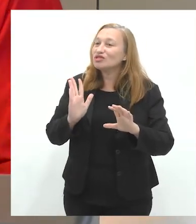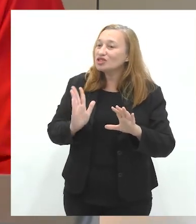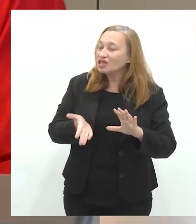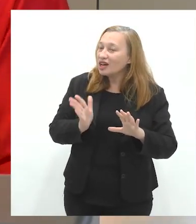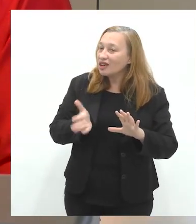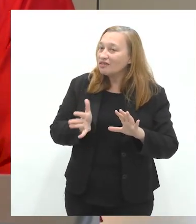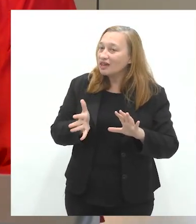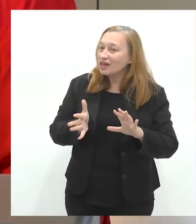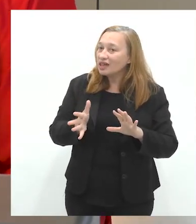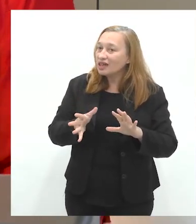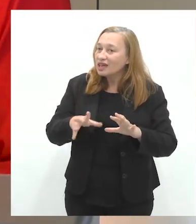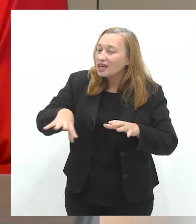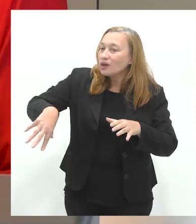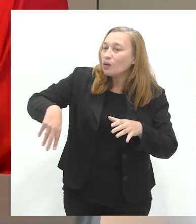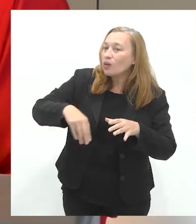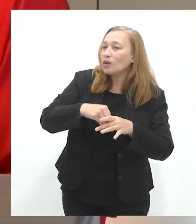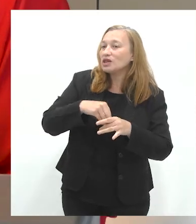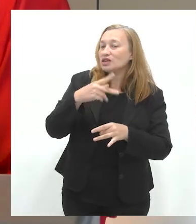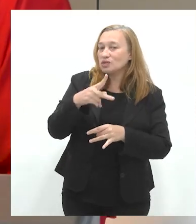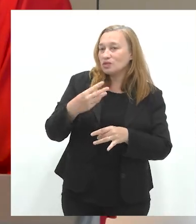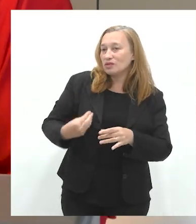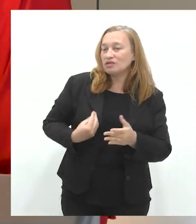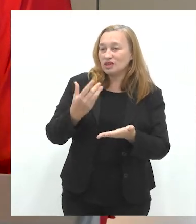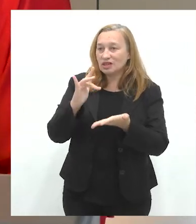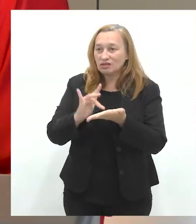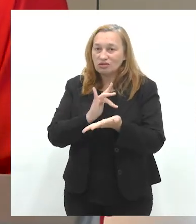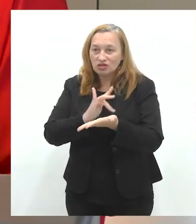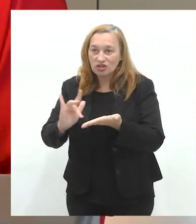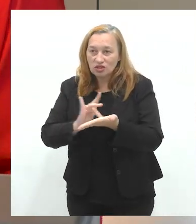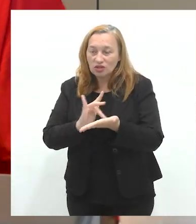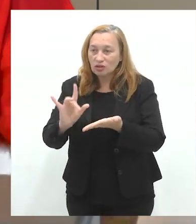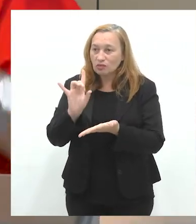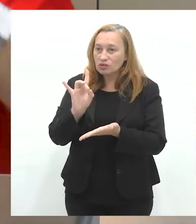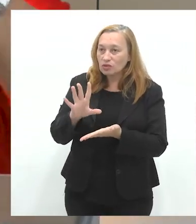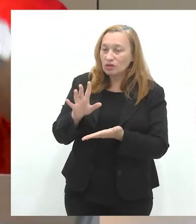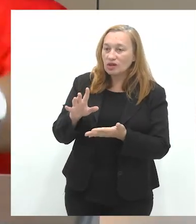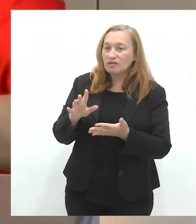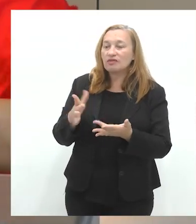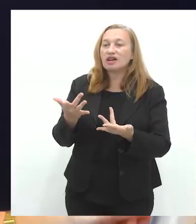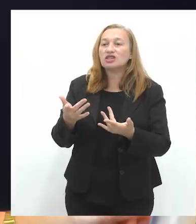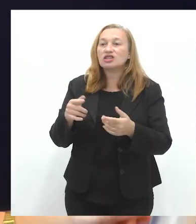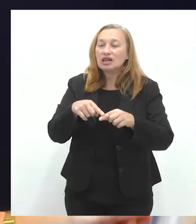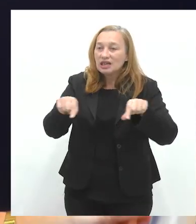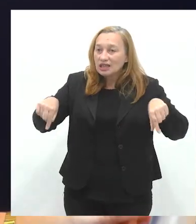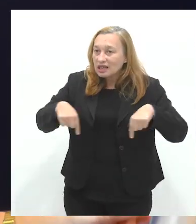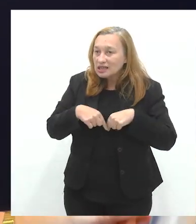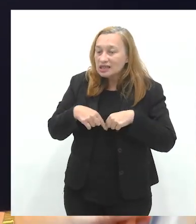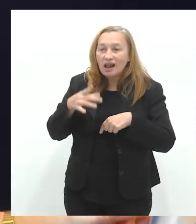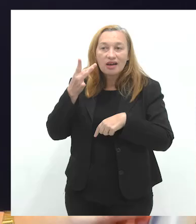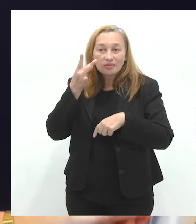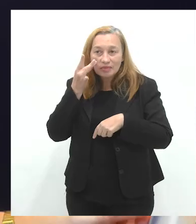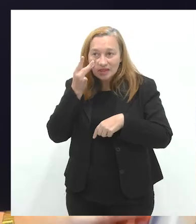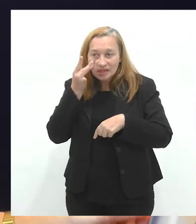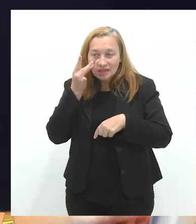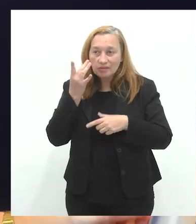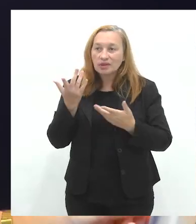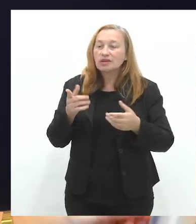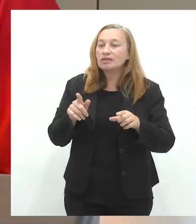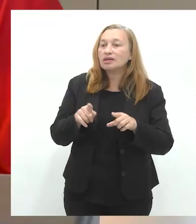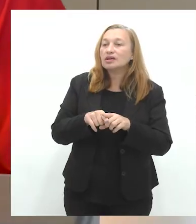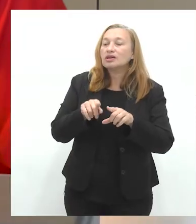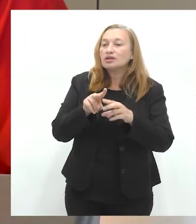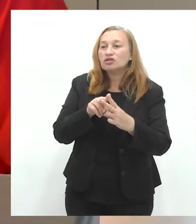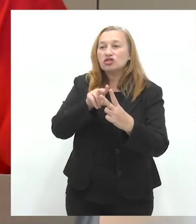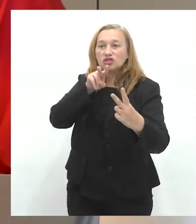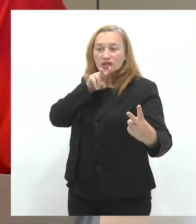vem abraçando também o digital, não Isso só o aí. que você faz fisicamente na sua sala, porque o digital fica mais